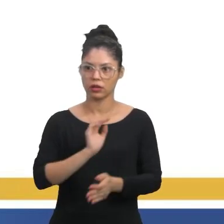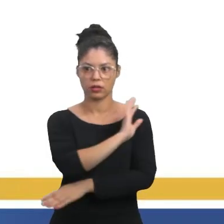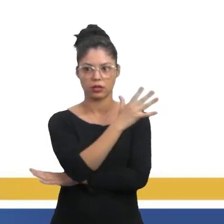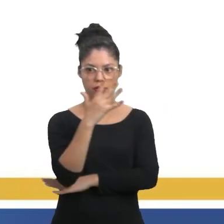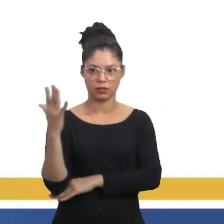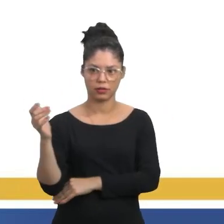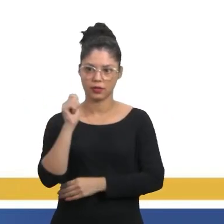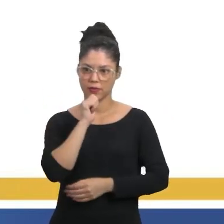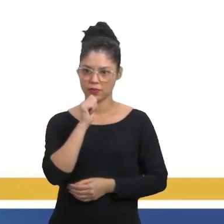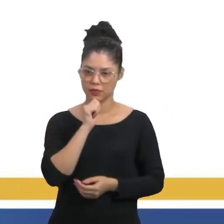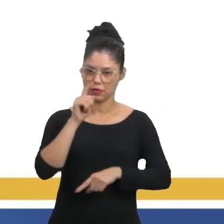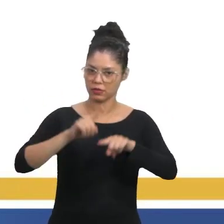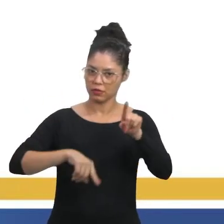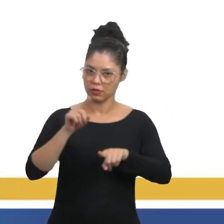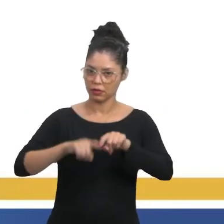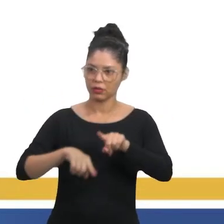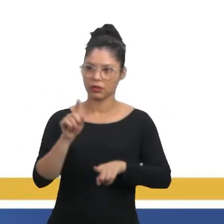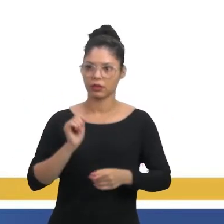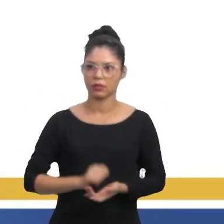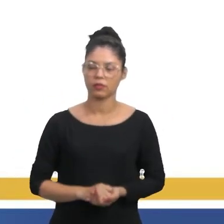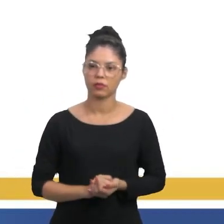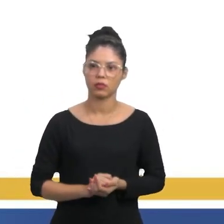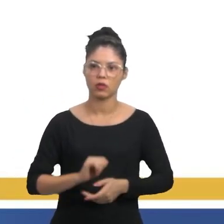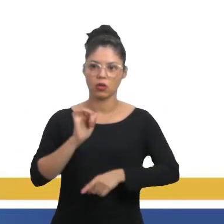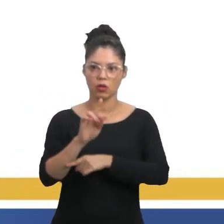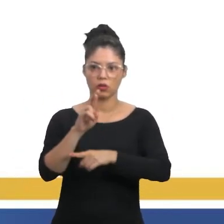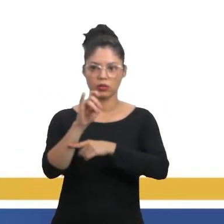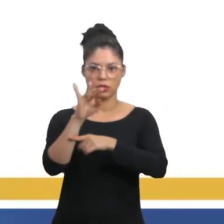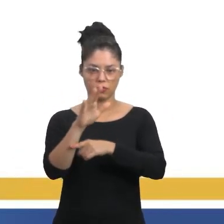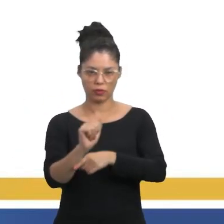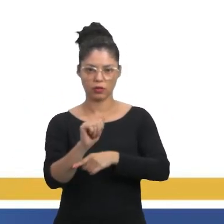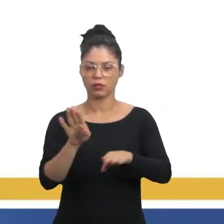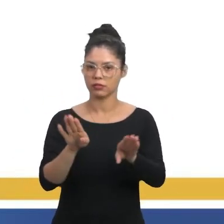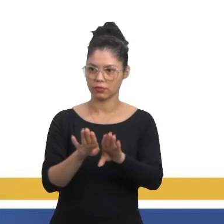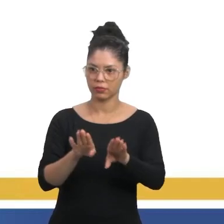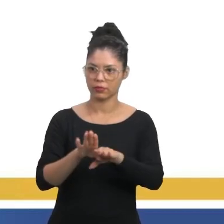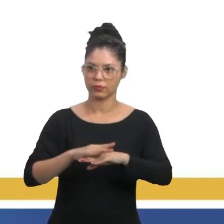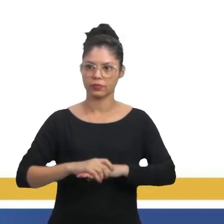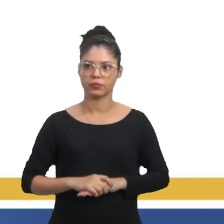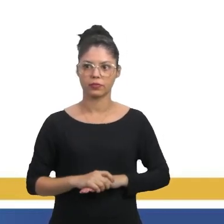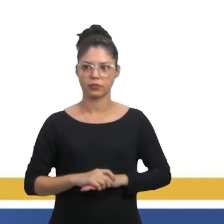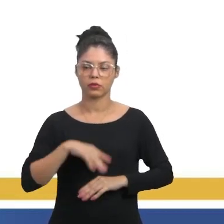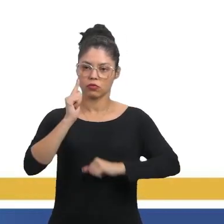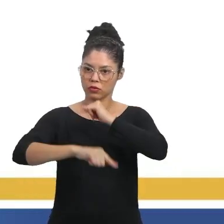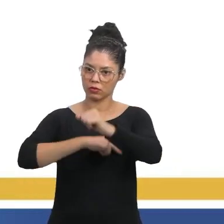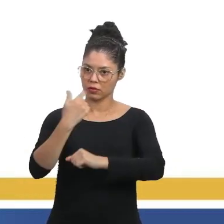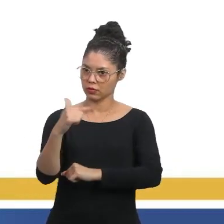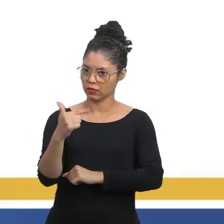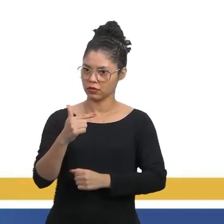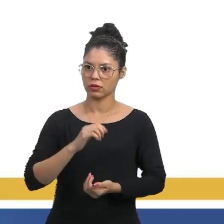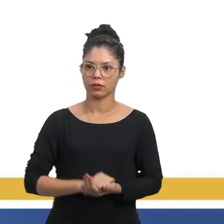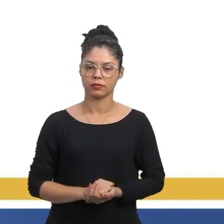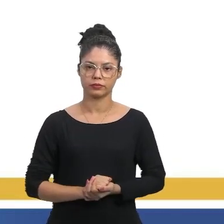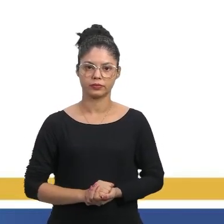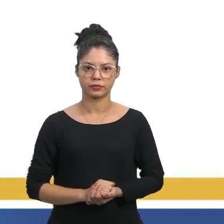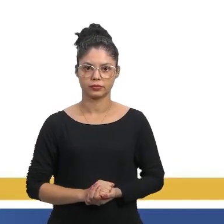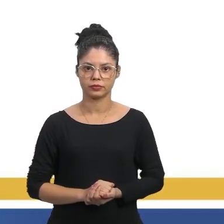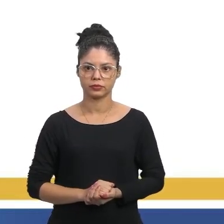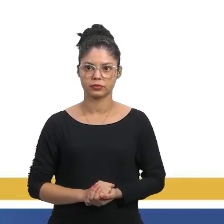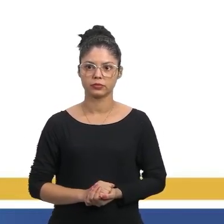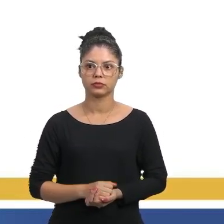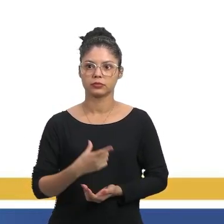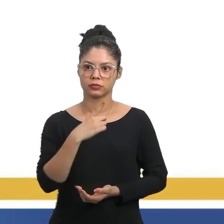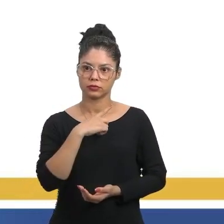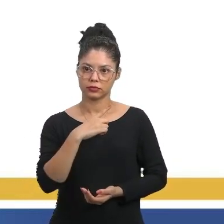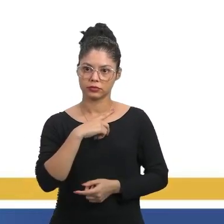da matéria, o de Thomson, o de Rutherford e o de Bohr. O de átomo não tinha carga, por isso que não considera. E